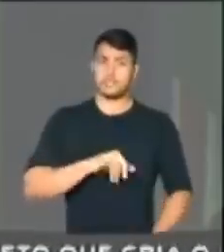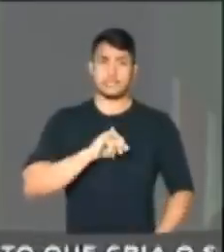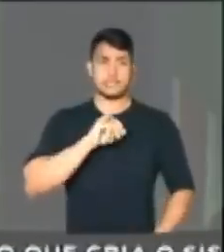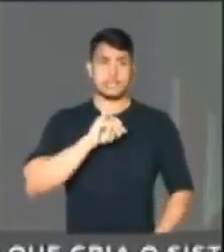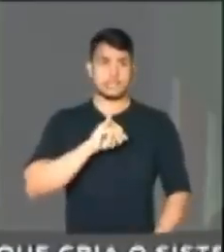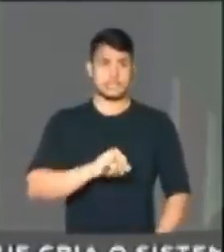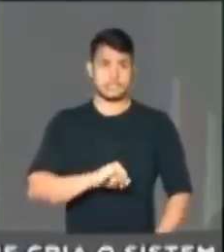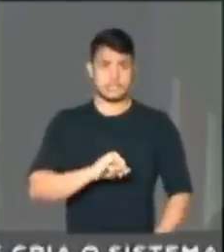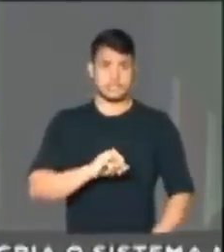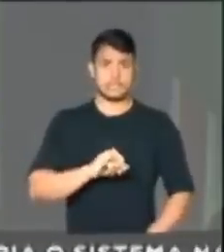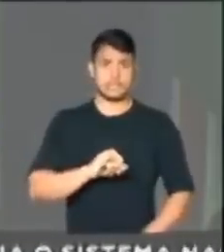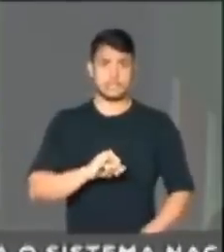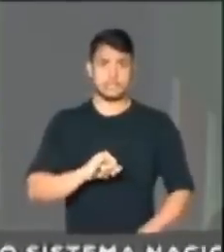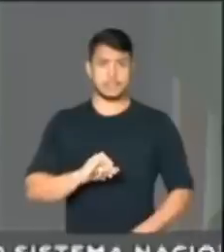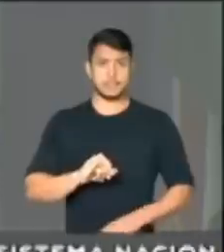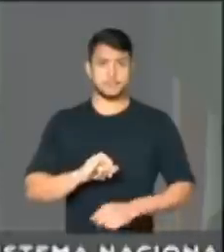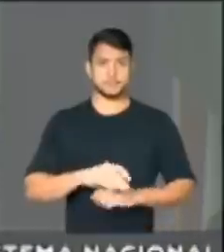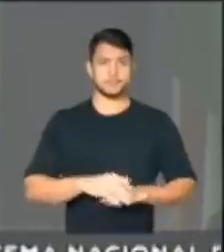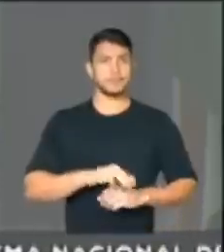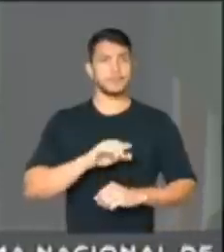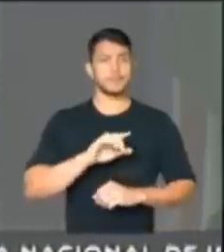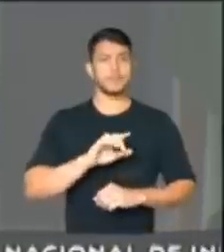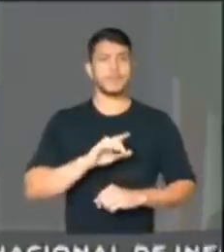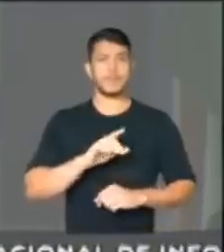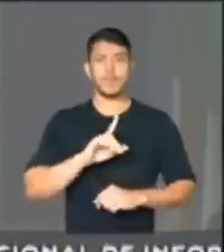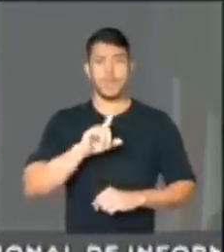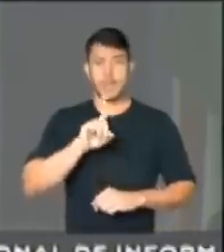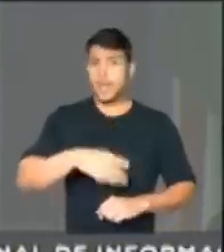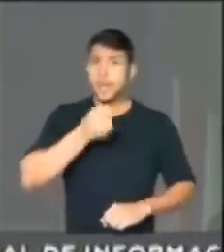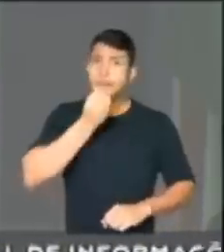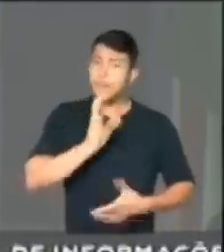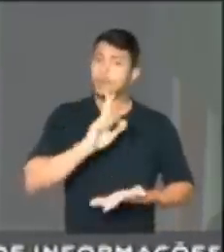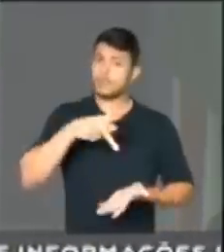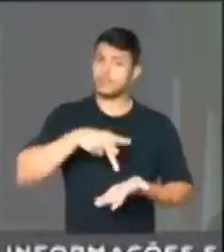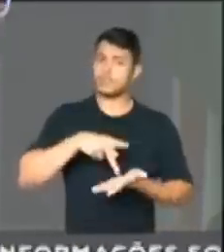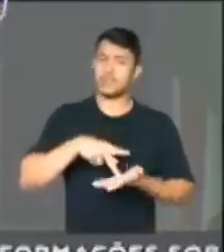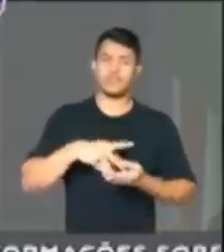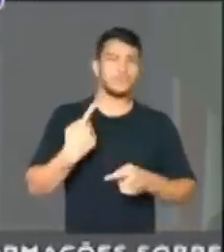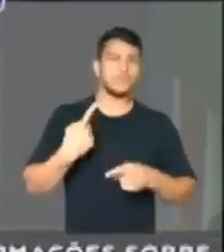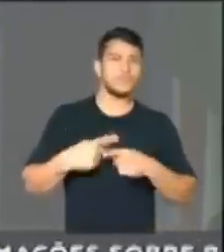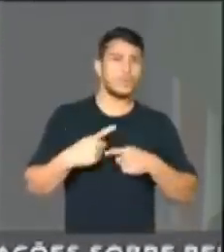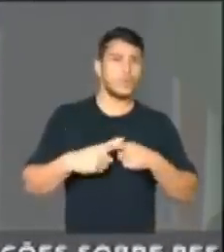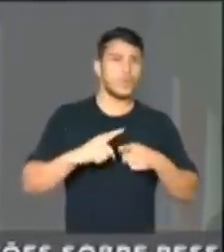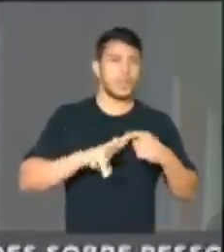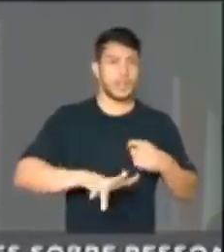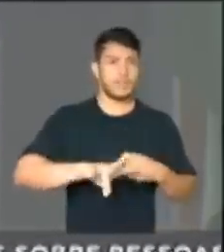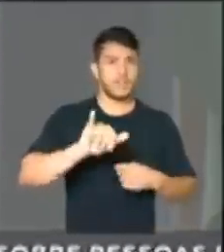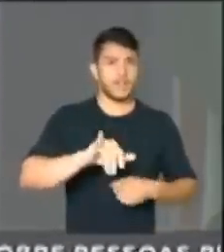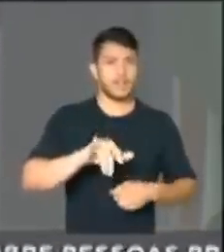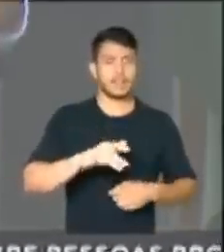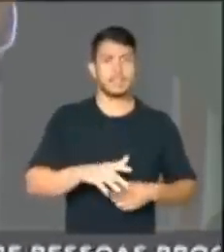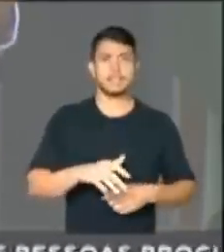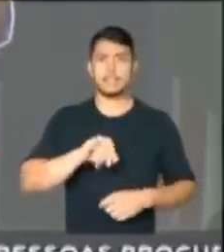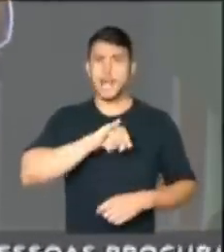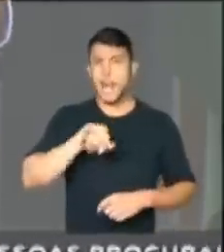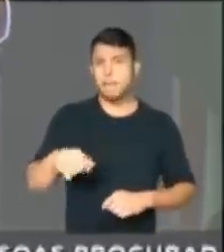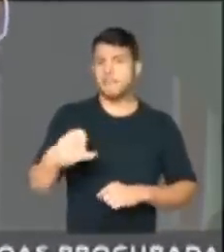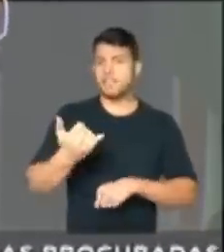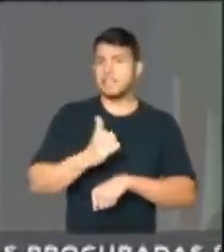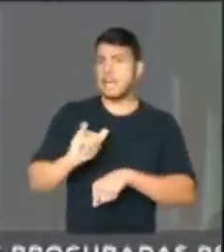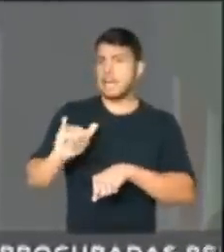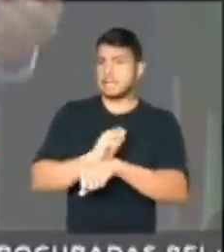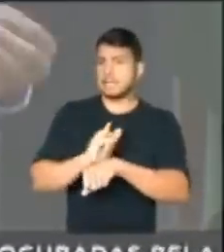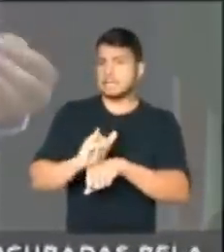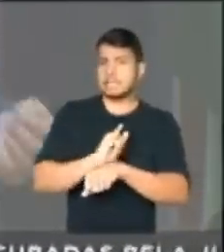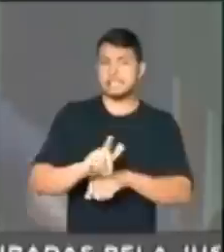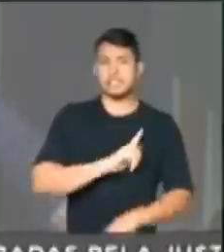para o povo, por que razão usar do estratagema para receber o dinheiro